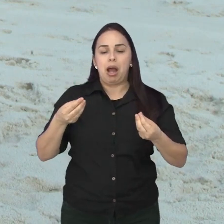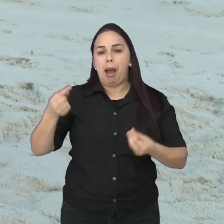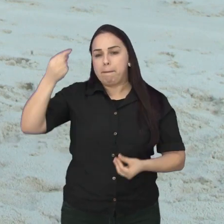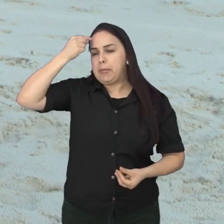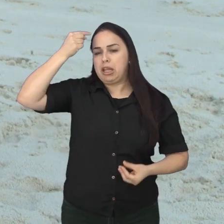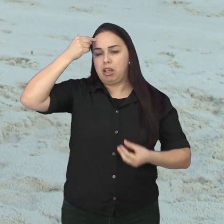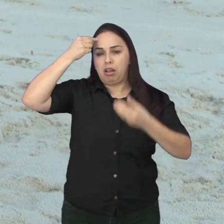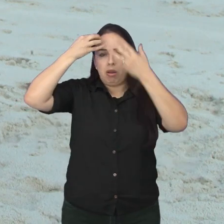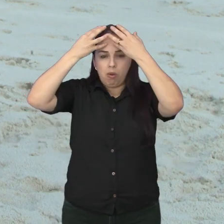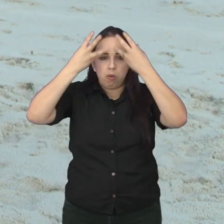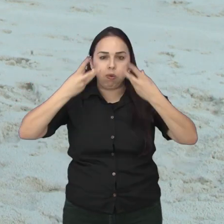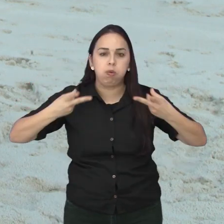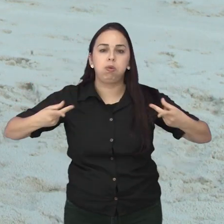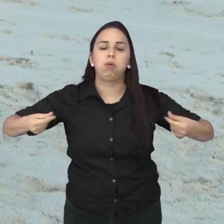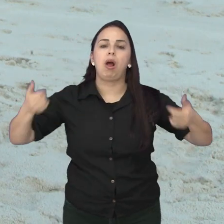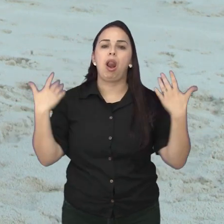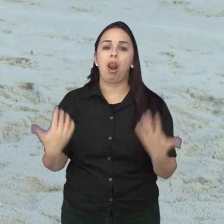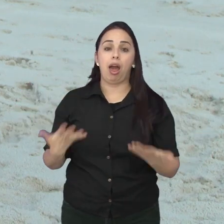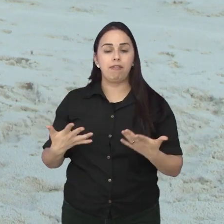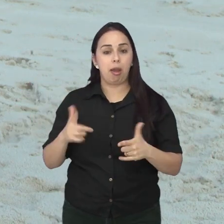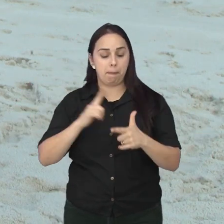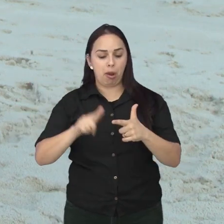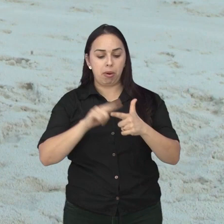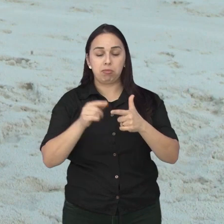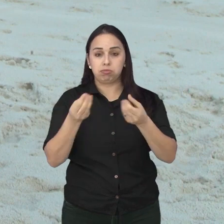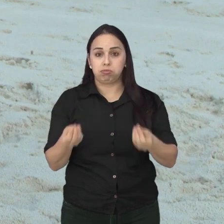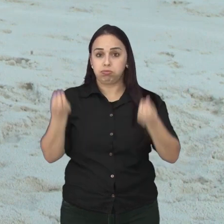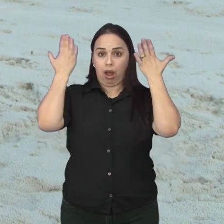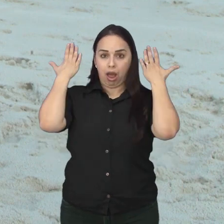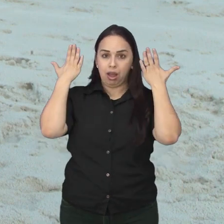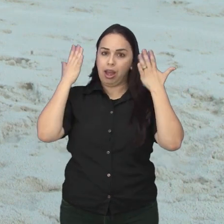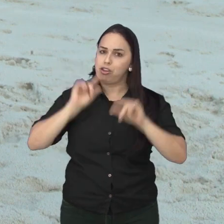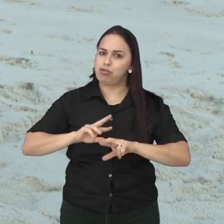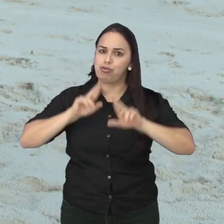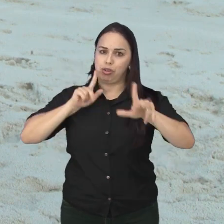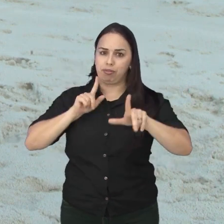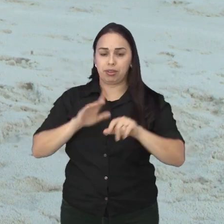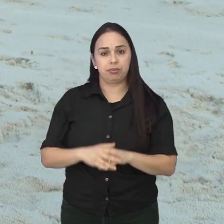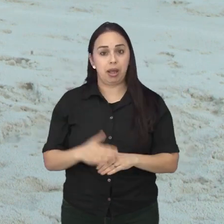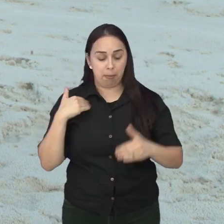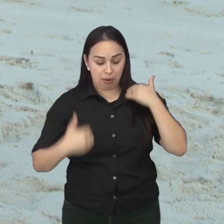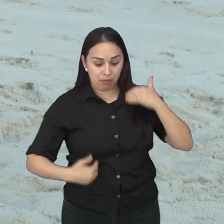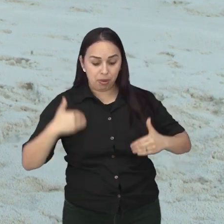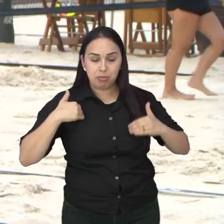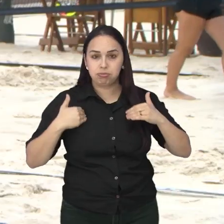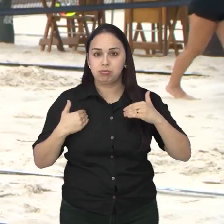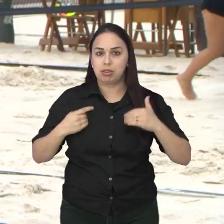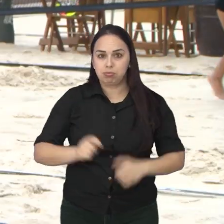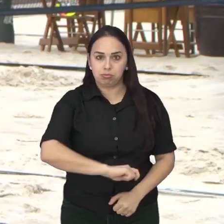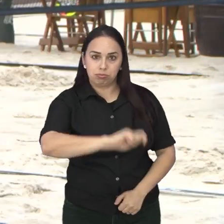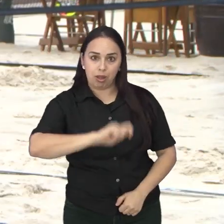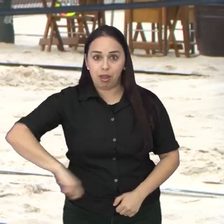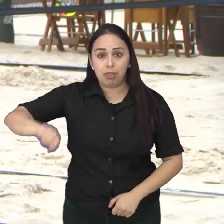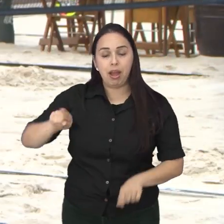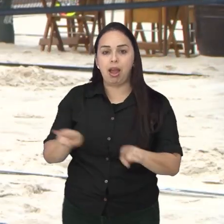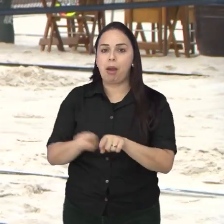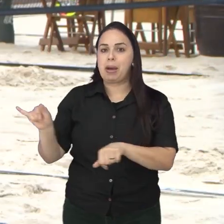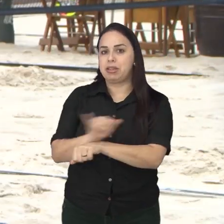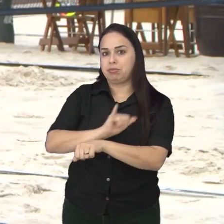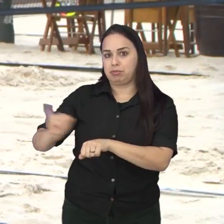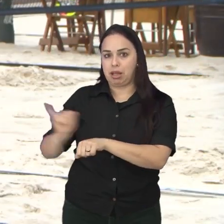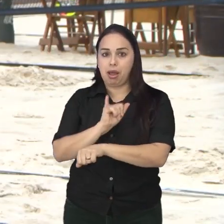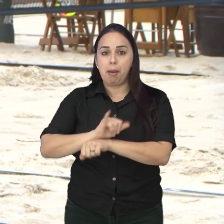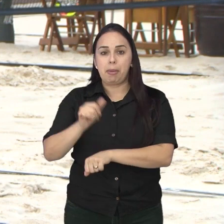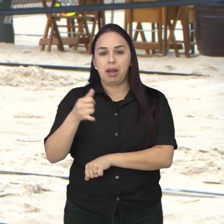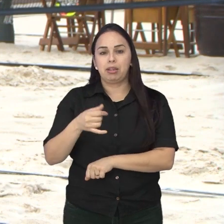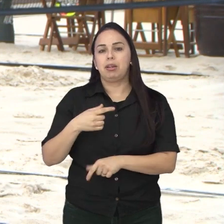descarrego mental. Entendeu? Você esquece dos problemas, é outra energia. E manter o corpo em movimento é